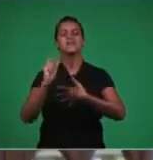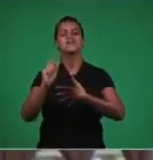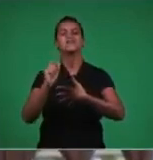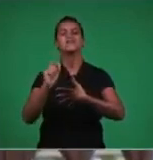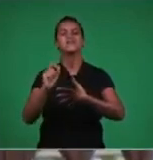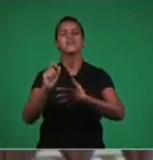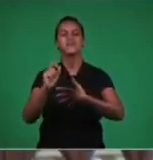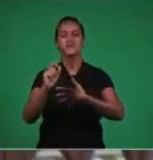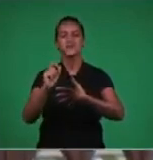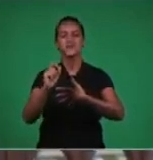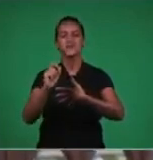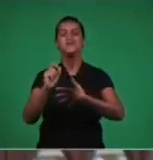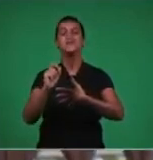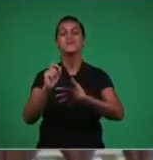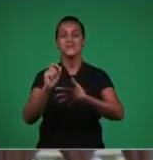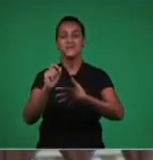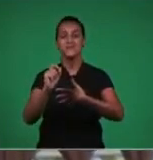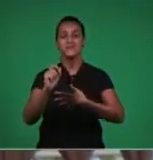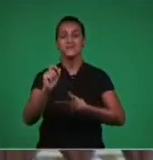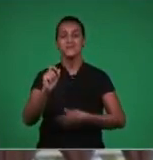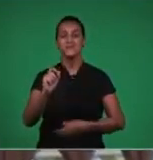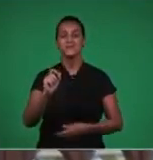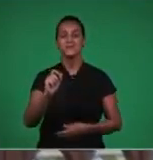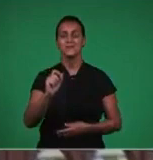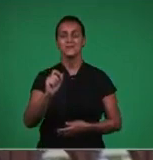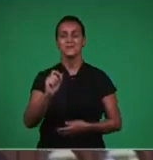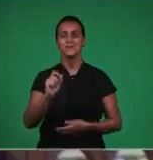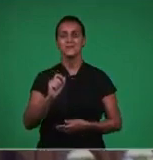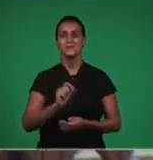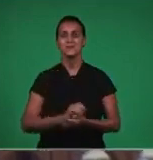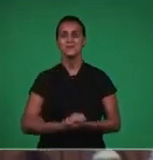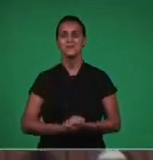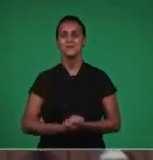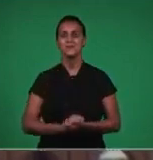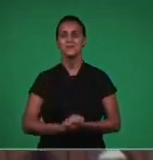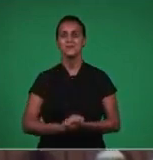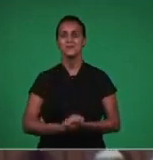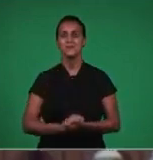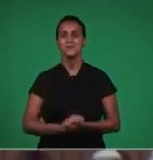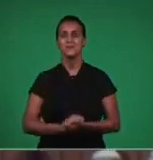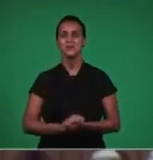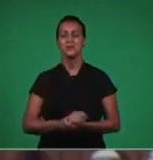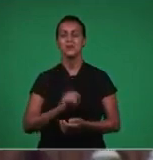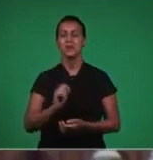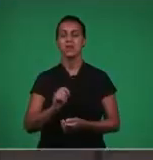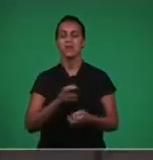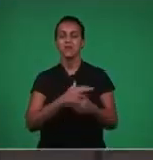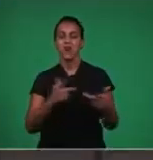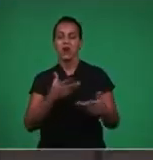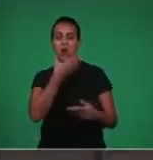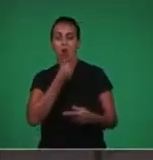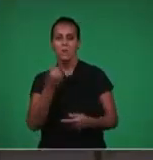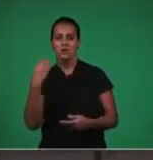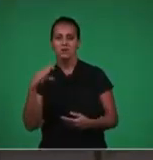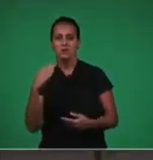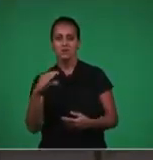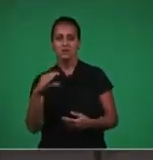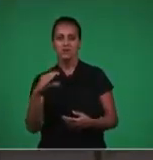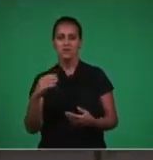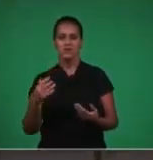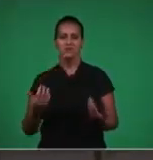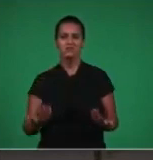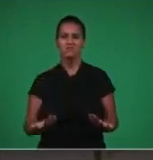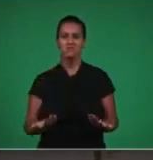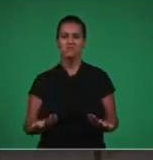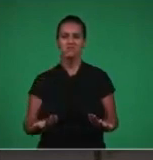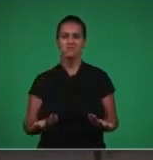paraquedas? Veio de quê? Sputnik? era Medicaid, trazida pela